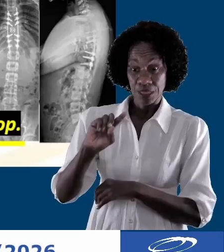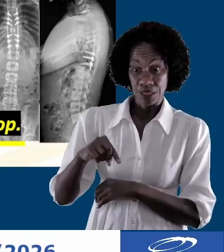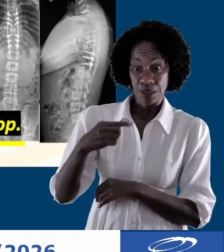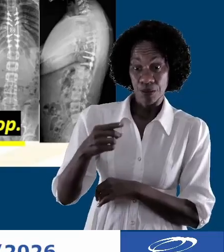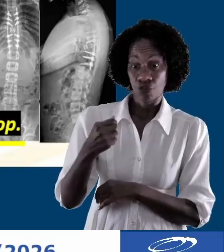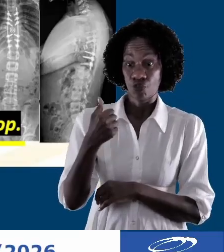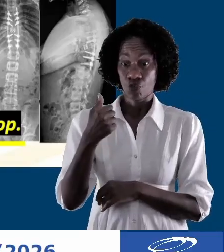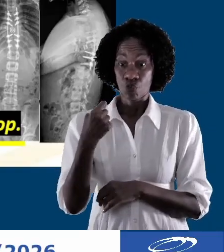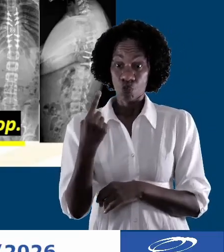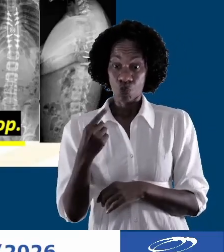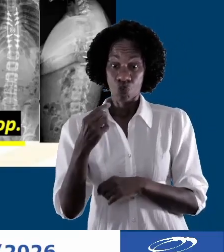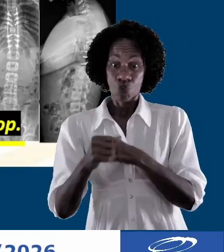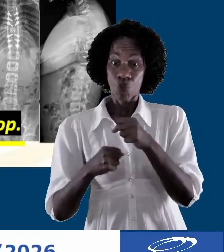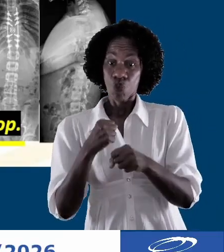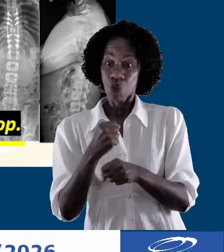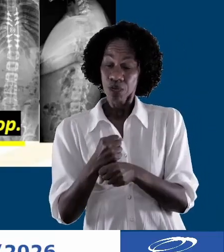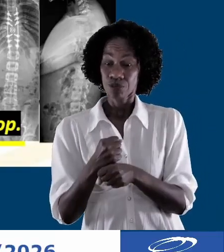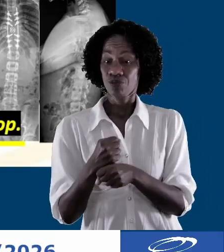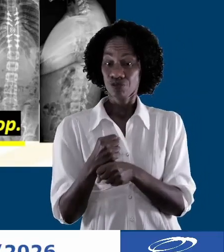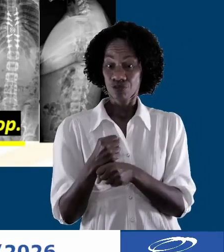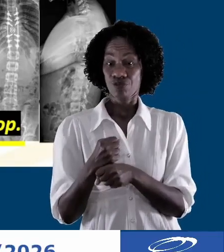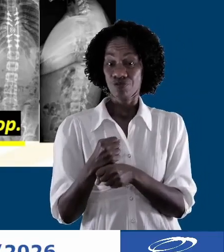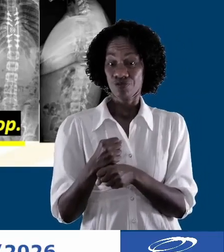e está aqui ele com 10 anos de idade,